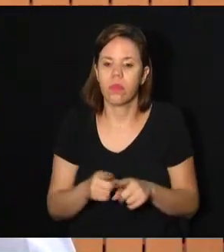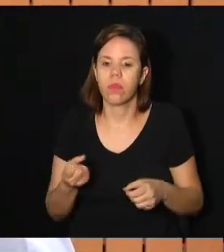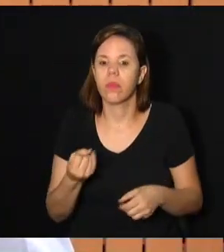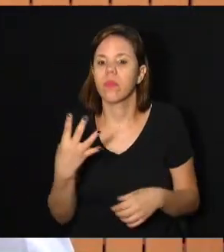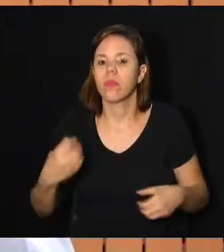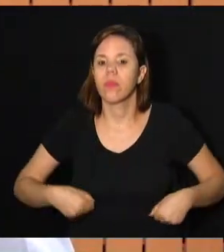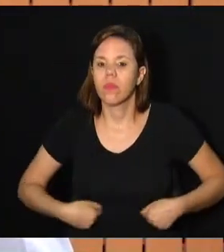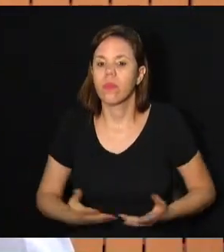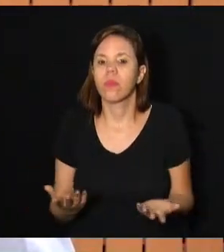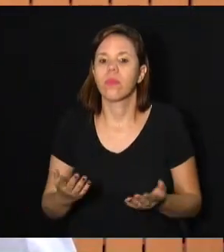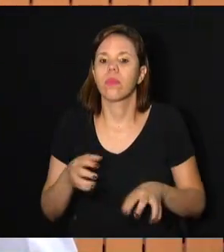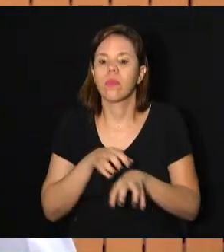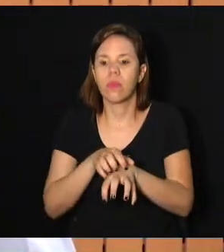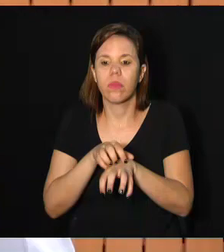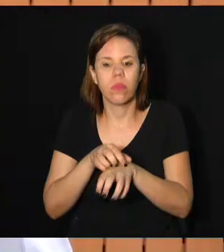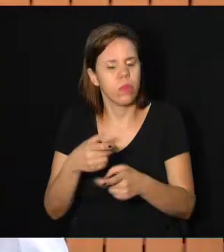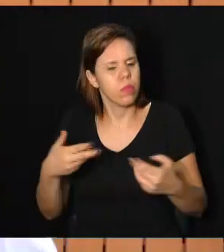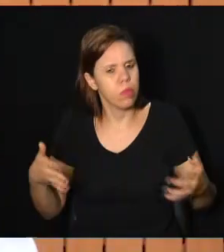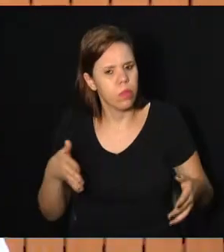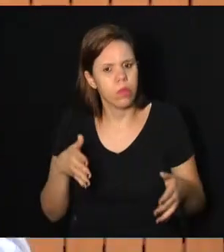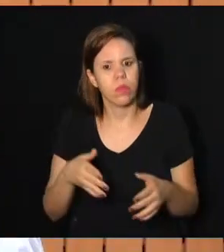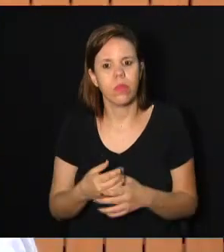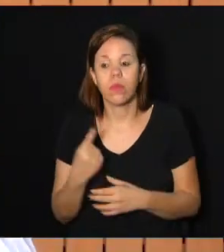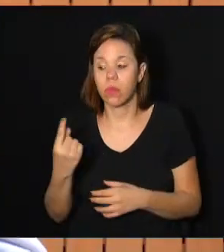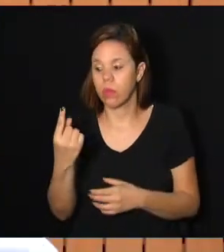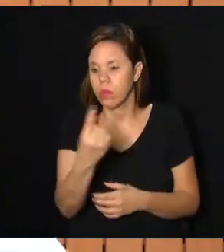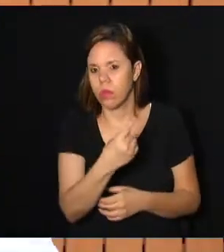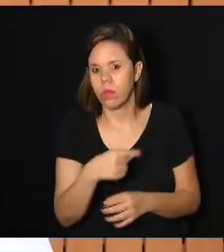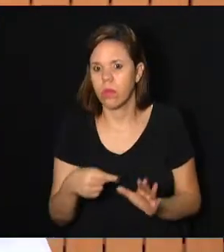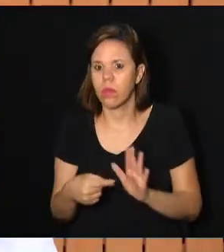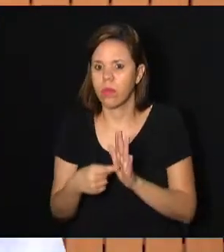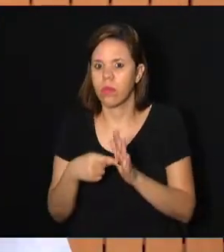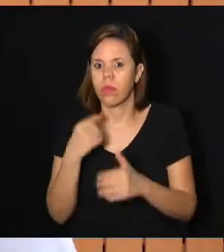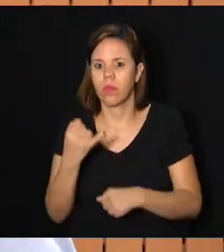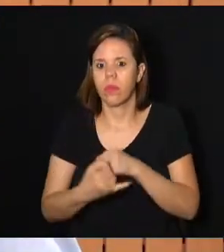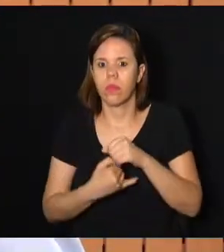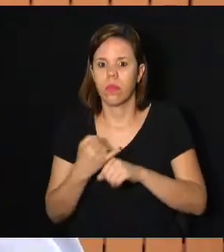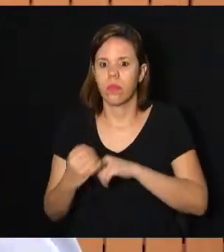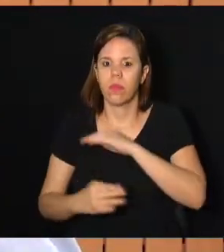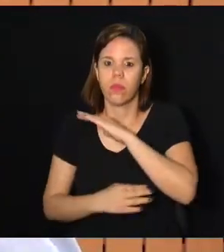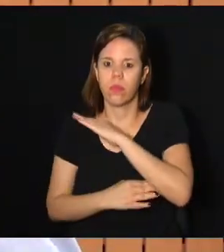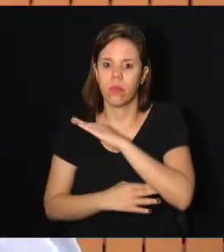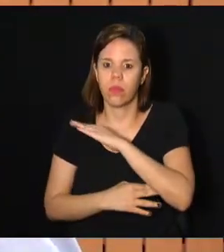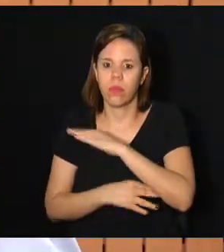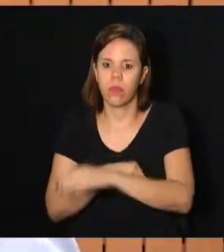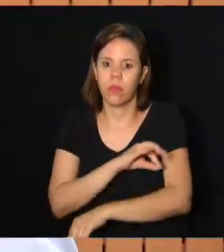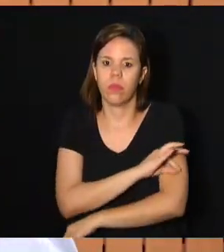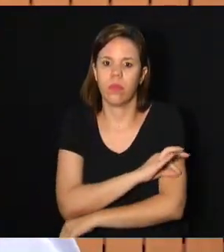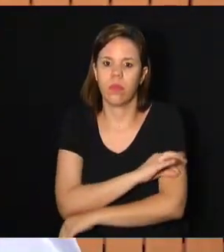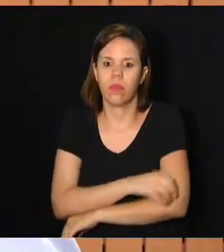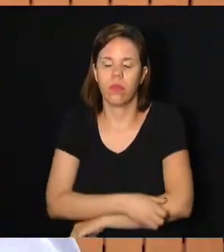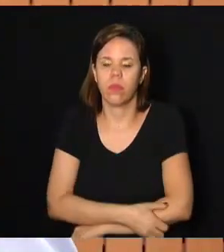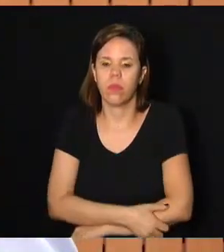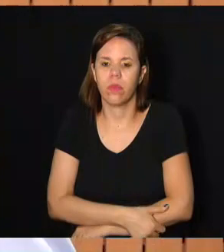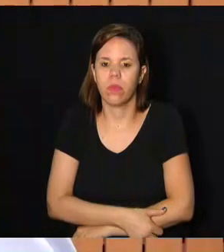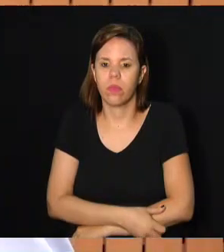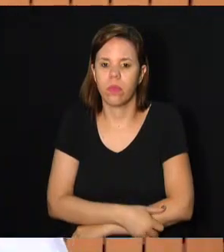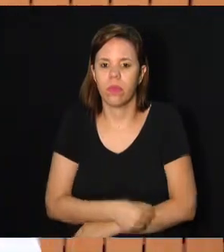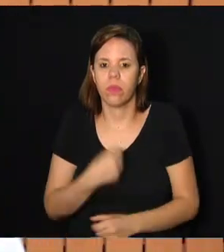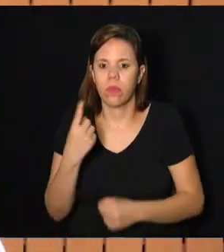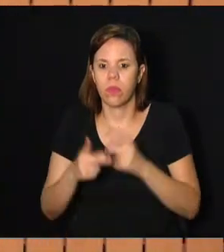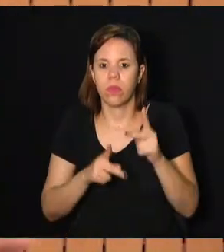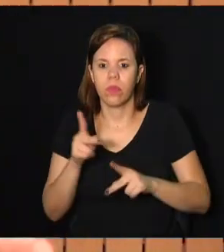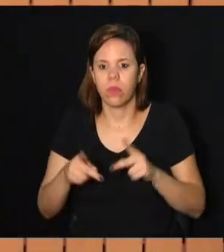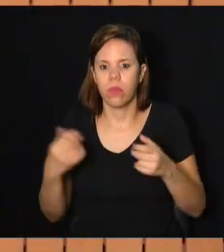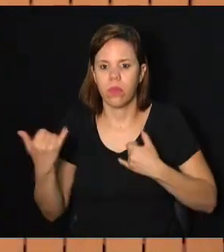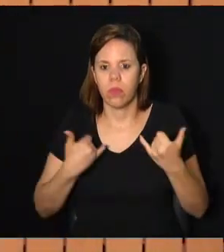com transporte, de forma individualizada. E deixar no site da Câmara e deixar no site da Prefeitura. E algumas pessoas chegaram a me dizer na